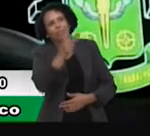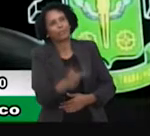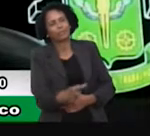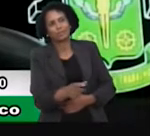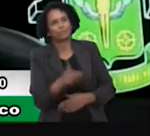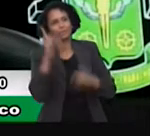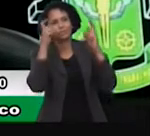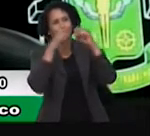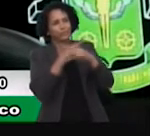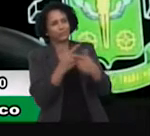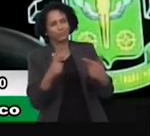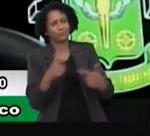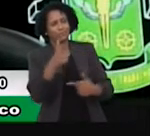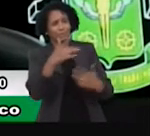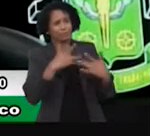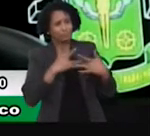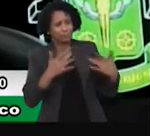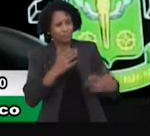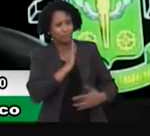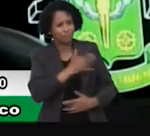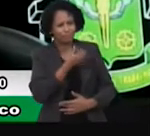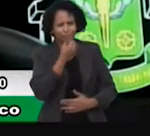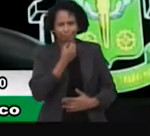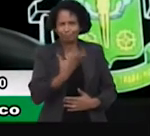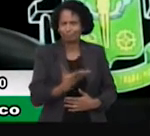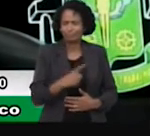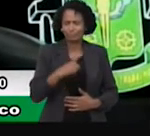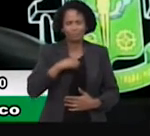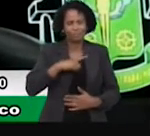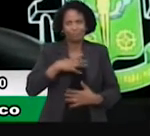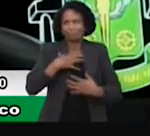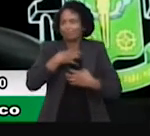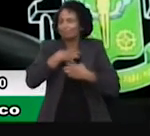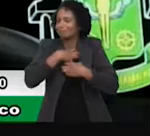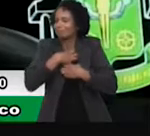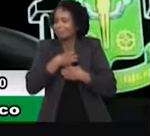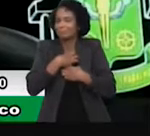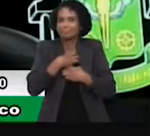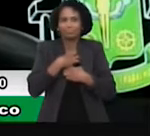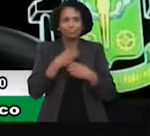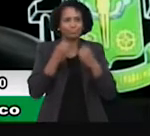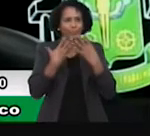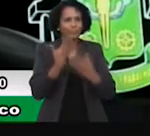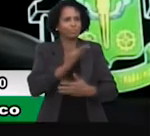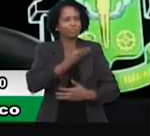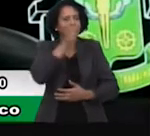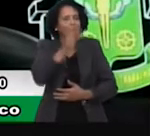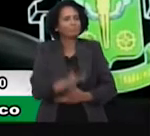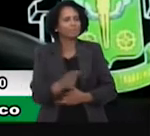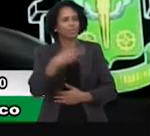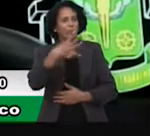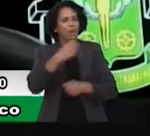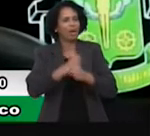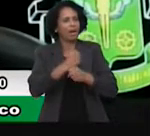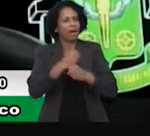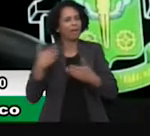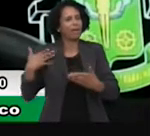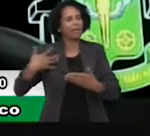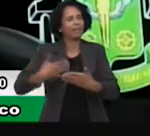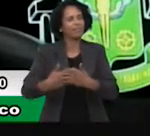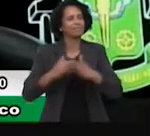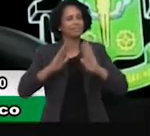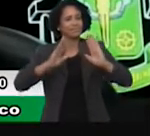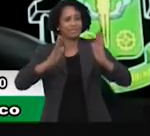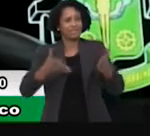bondoso, tive a honra e tenho a honra de ser amigo de Vossa Excelência. E nesses 4 anos só